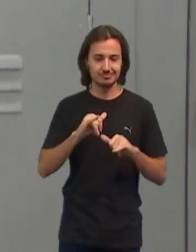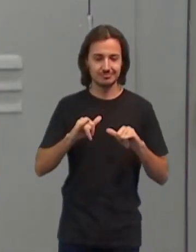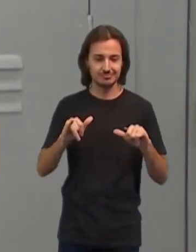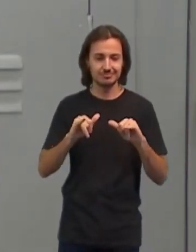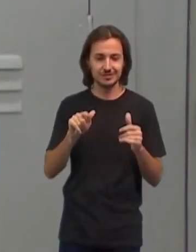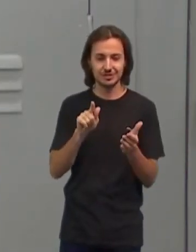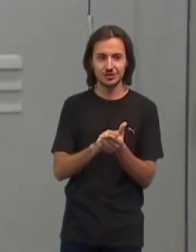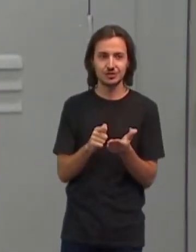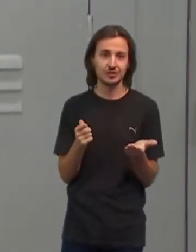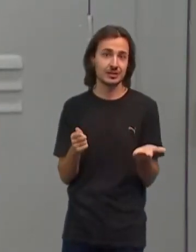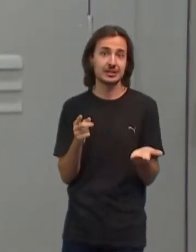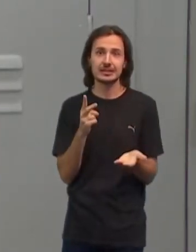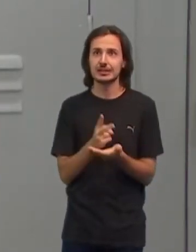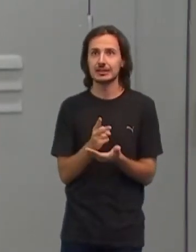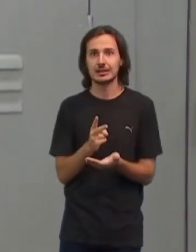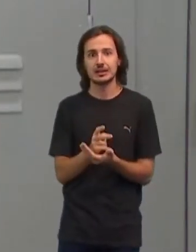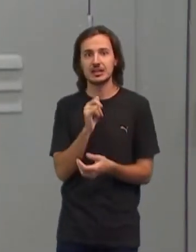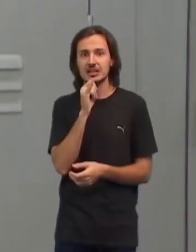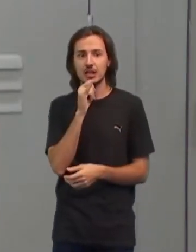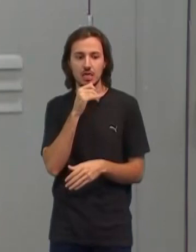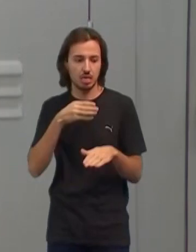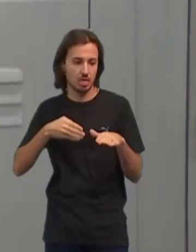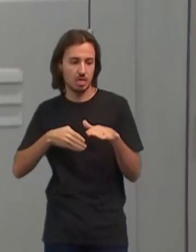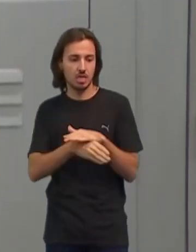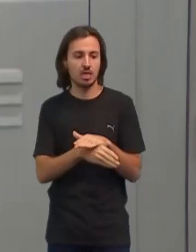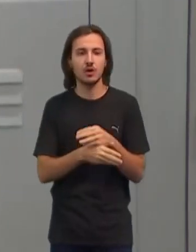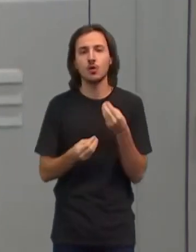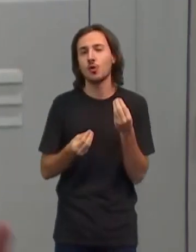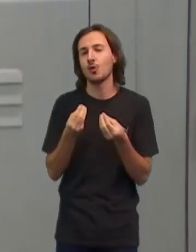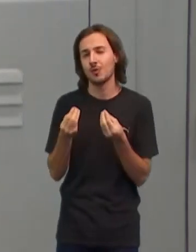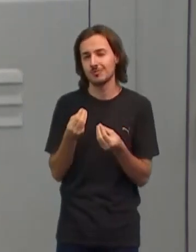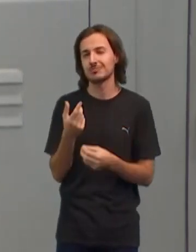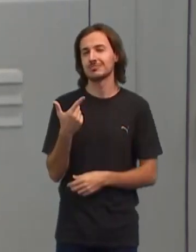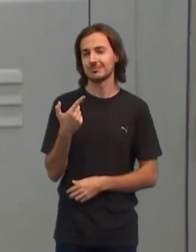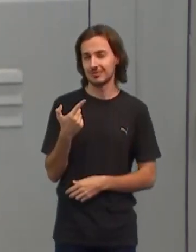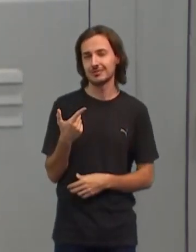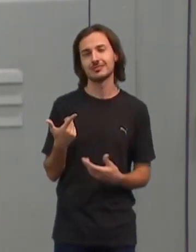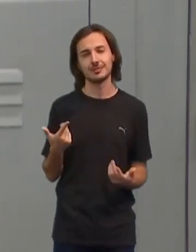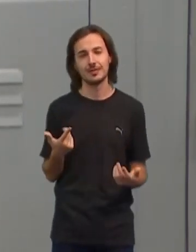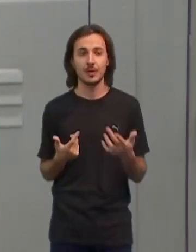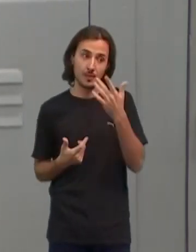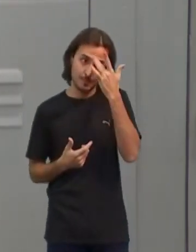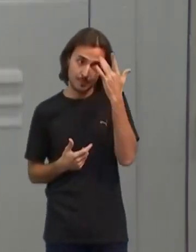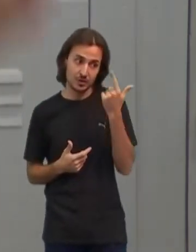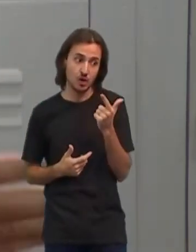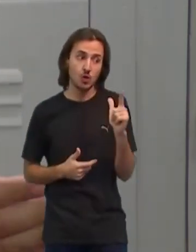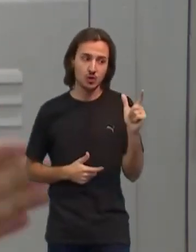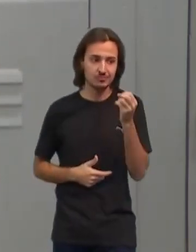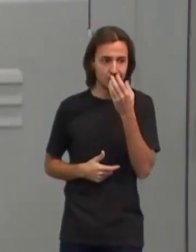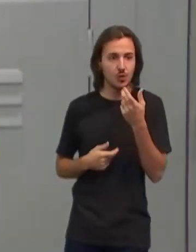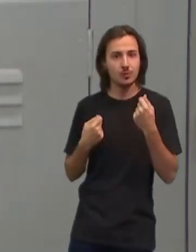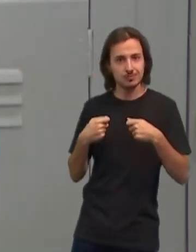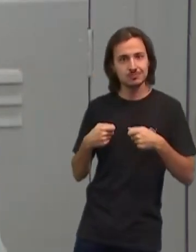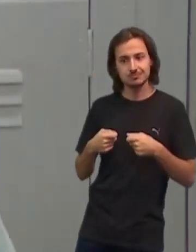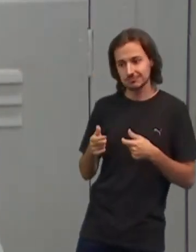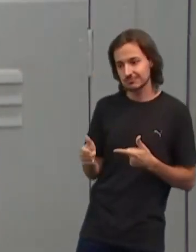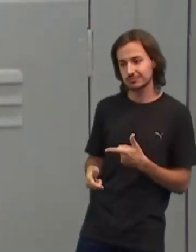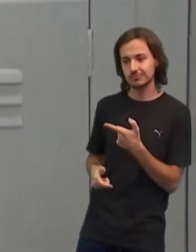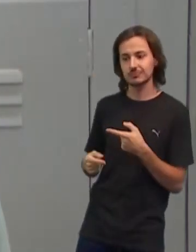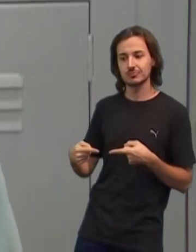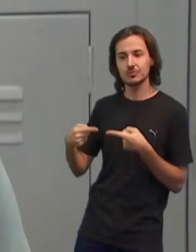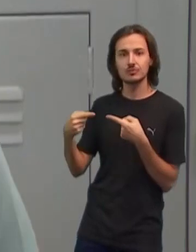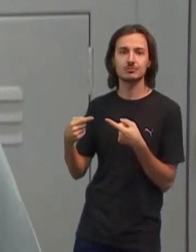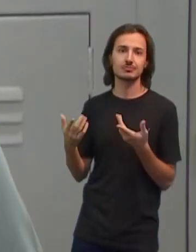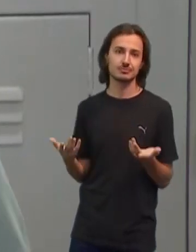invasão, é com violência, é com armamento, e as pessoas têm que se defender. Então, assim, sobe ali com uma apologia